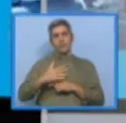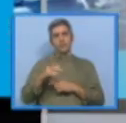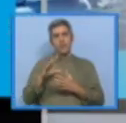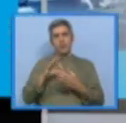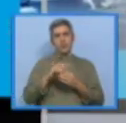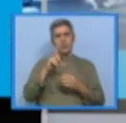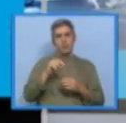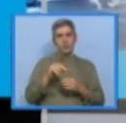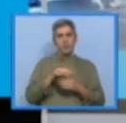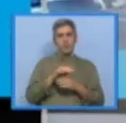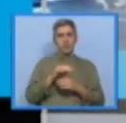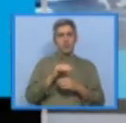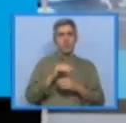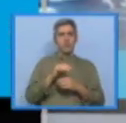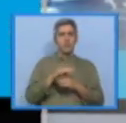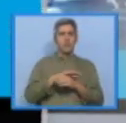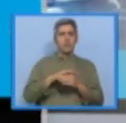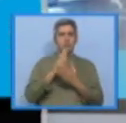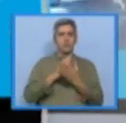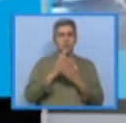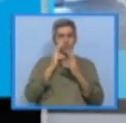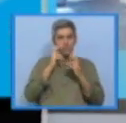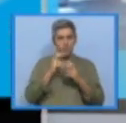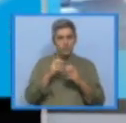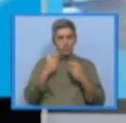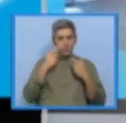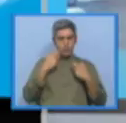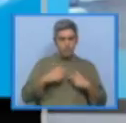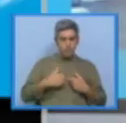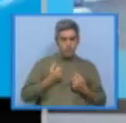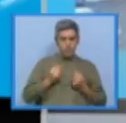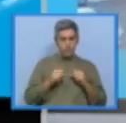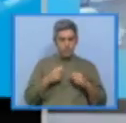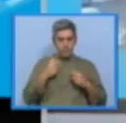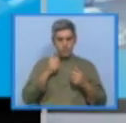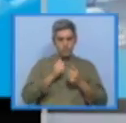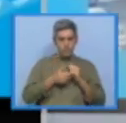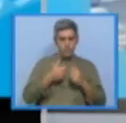ligado precisamente ao estudo universitário da motricidade,